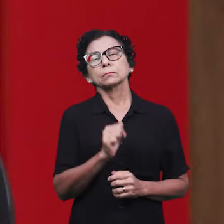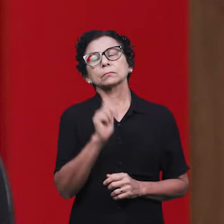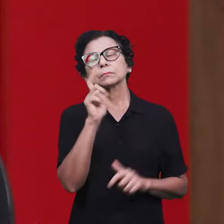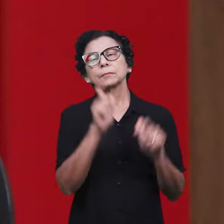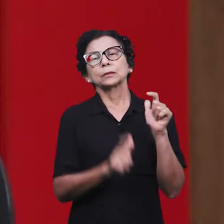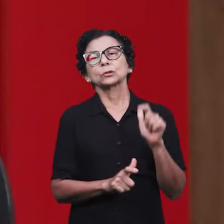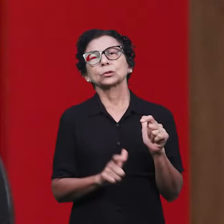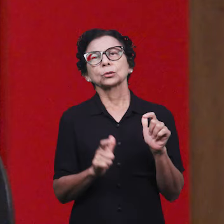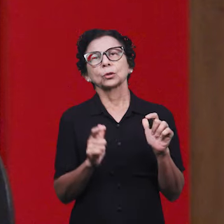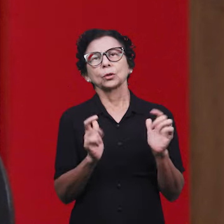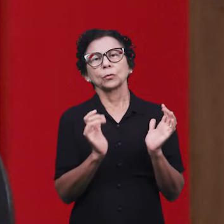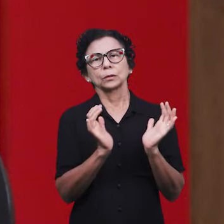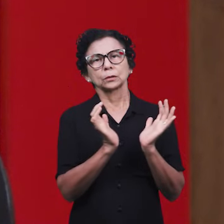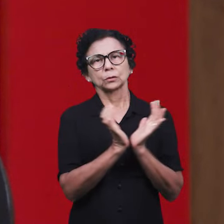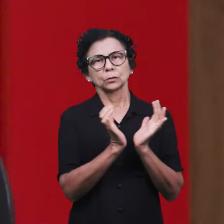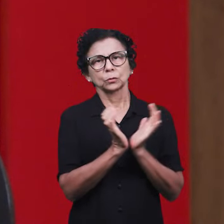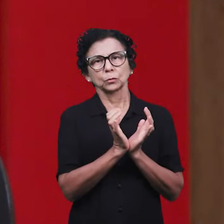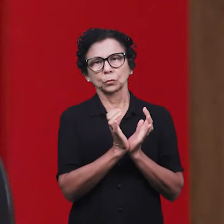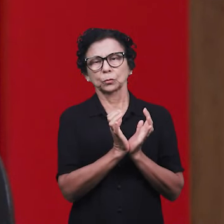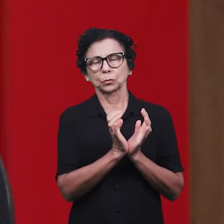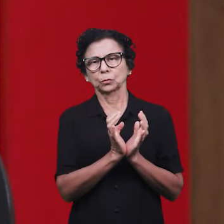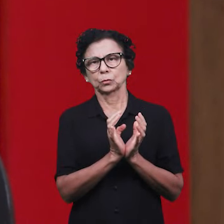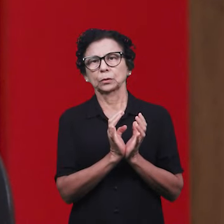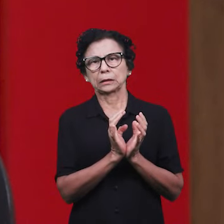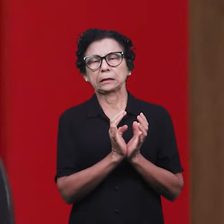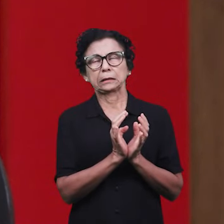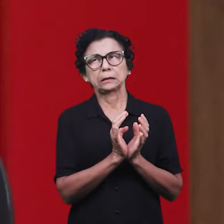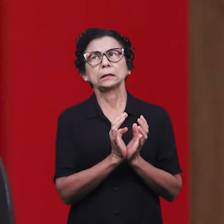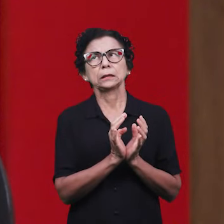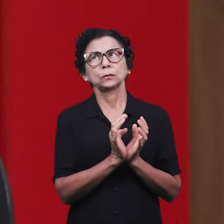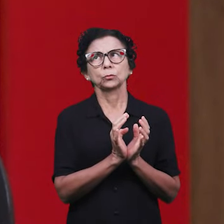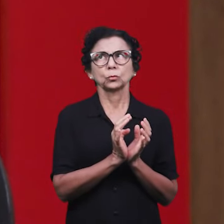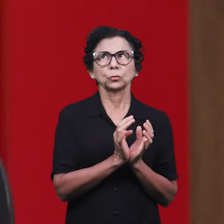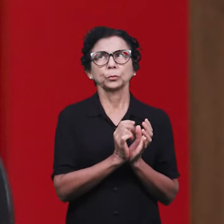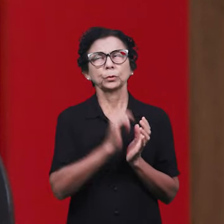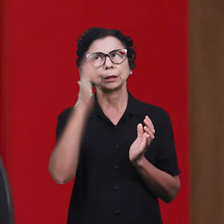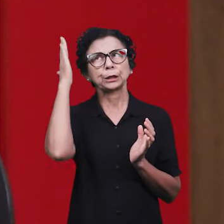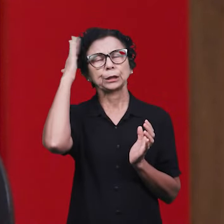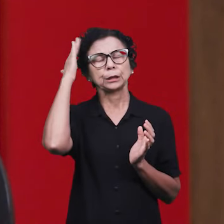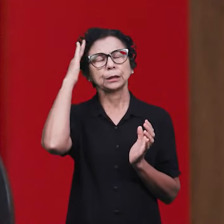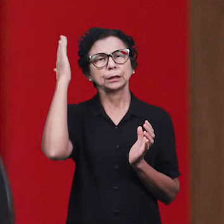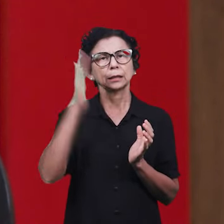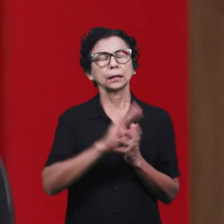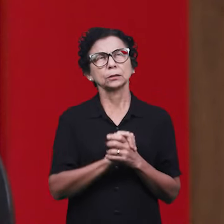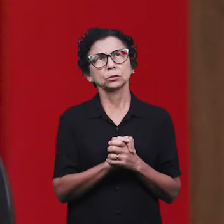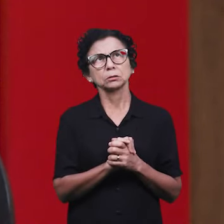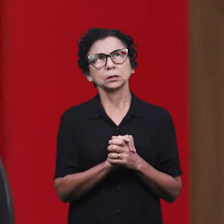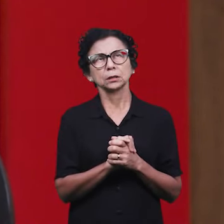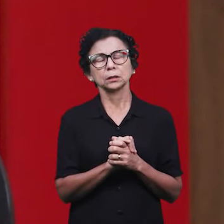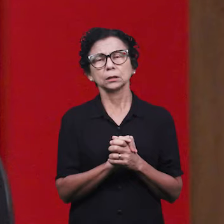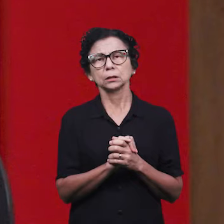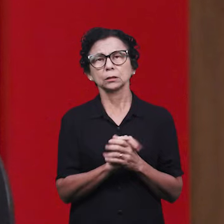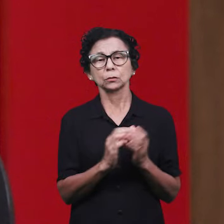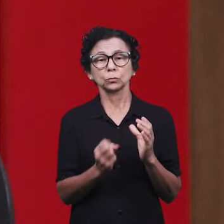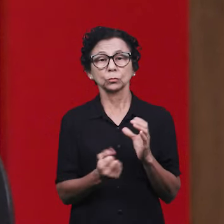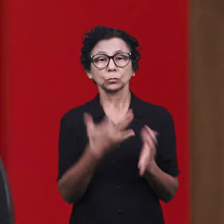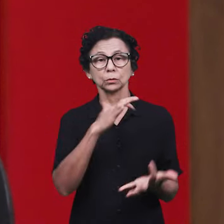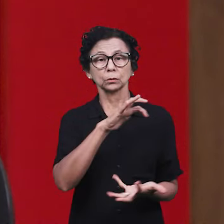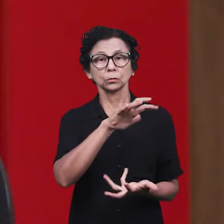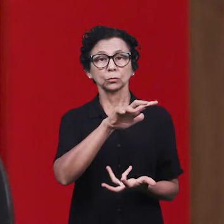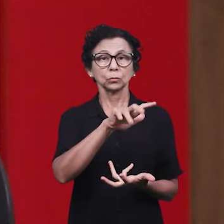acreditam, creem na criação, entendem que todas as coisas foram criadas por uma causa inteligente, ou seja, não há